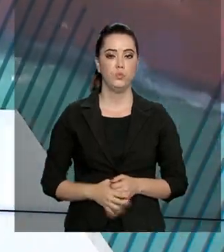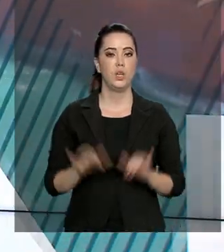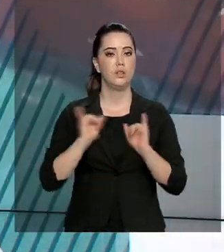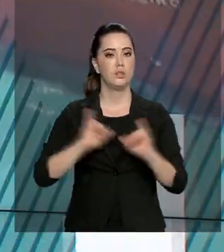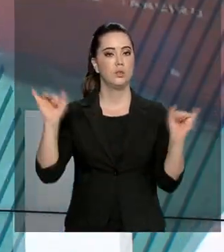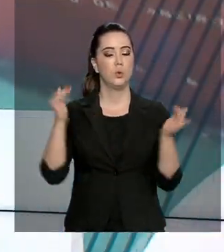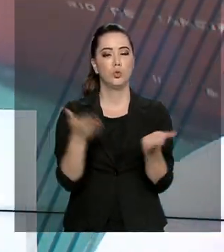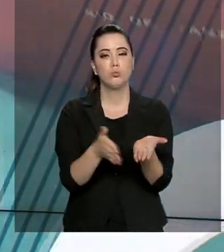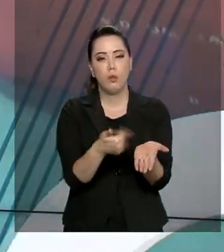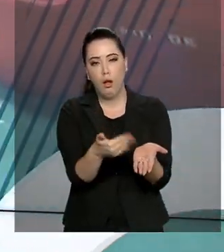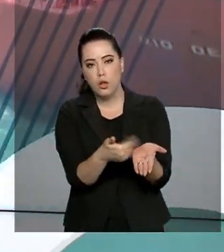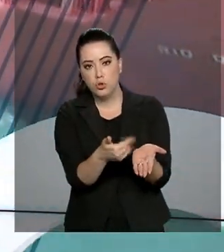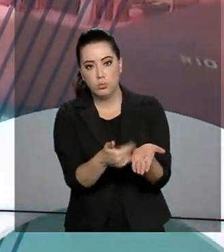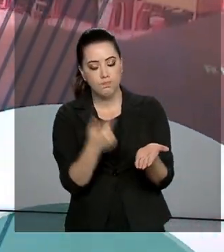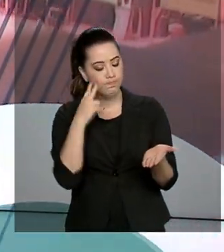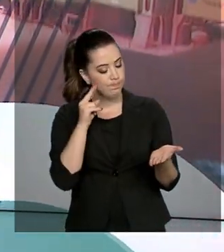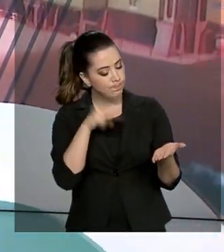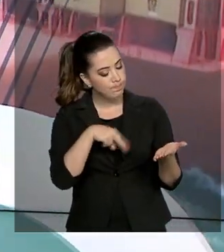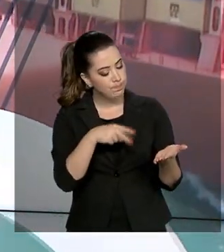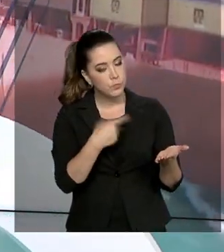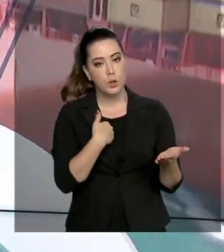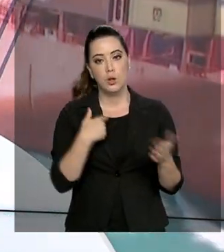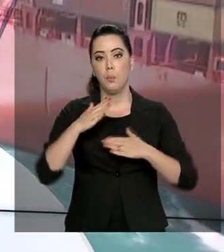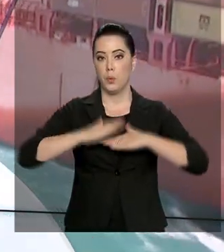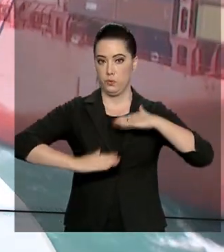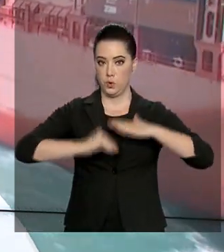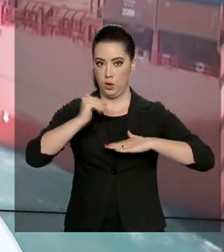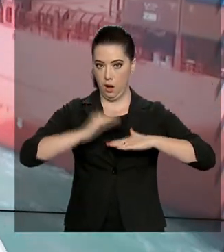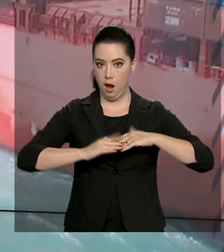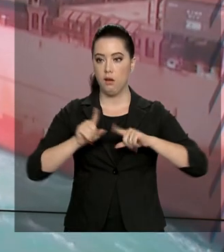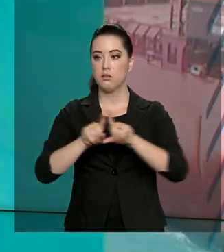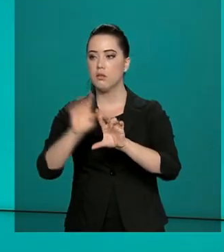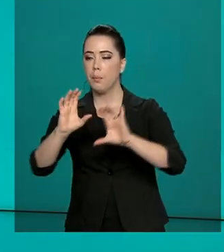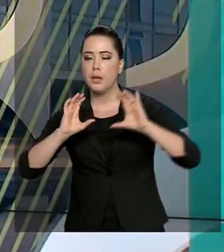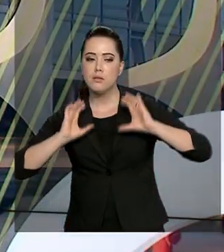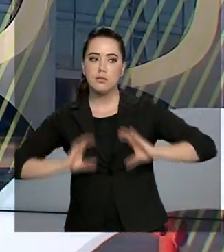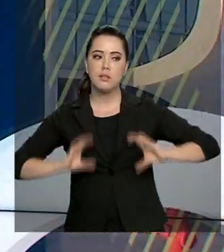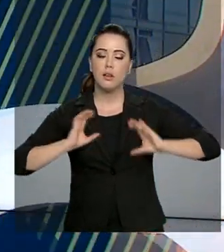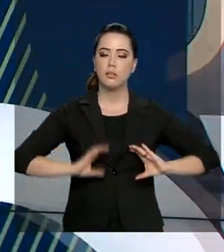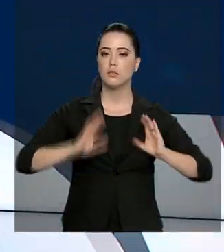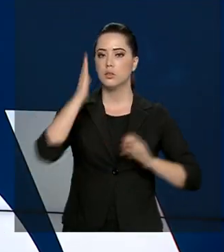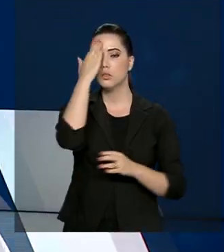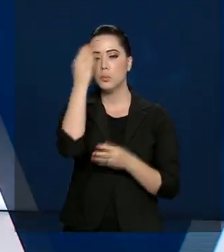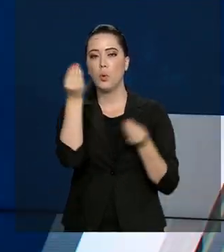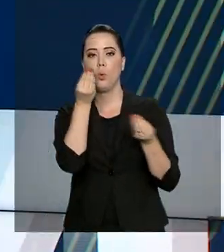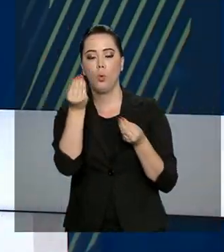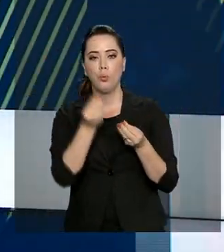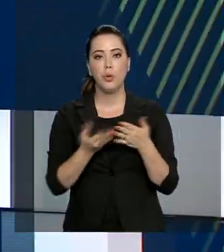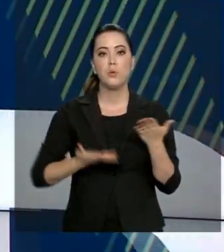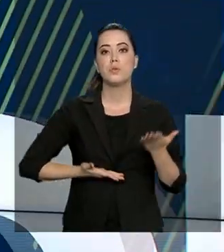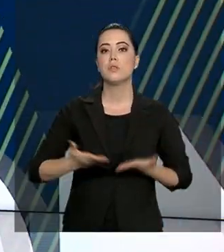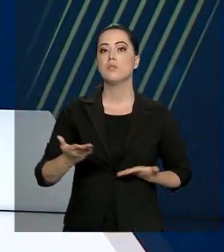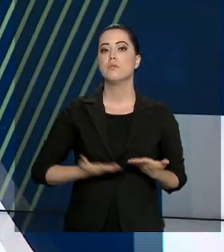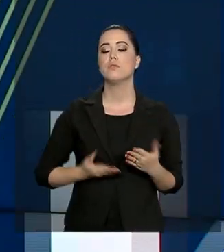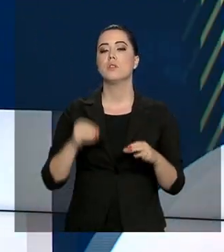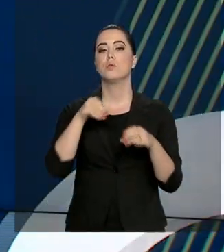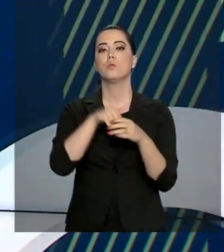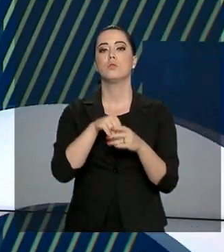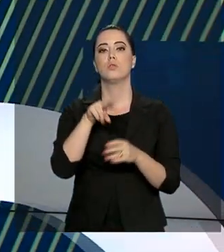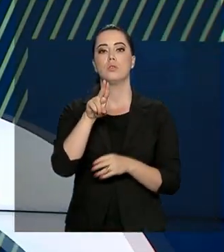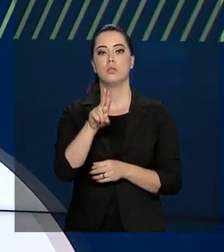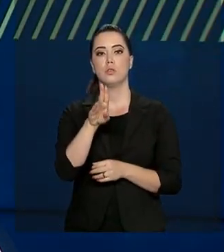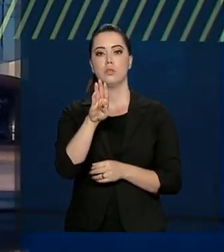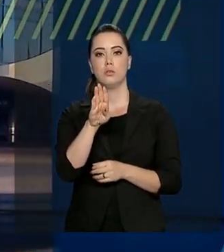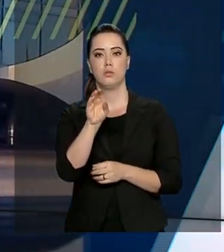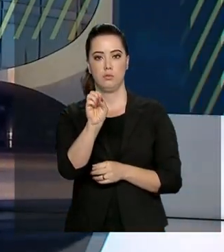hoje uma cartilha que orienta profissionais e cidadãos sobre os serviços oferecidos na atenção primária, como as unidades básicas de